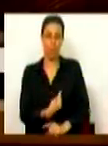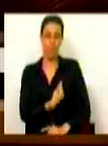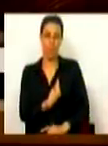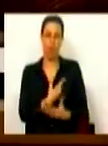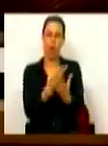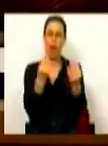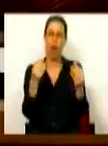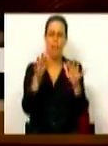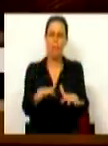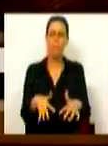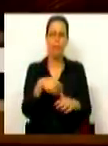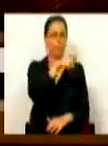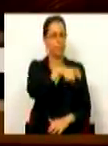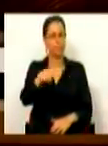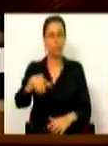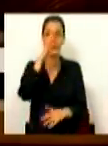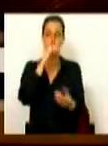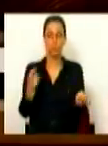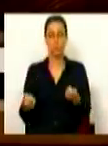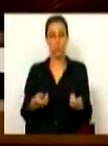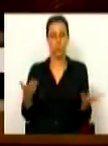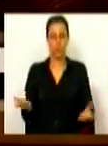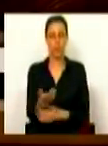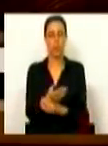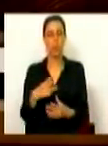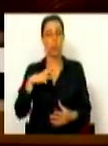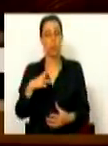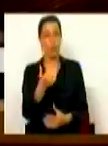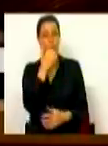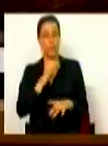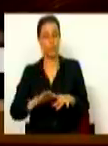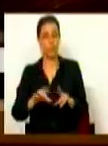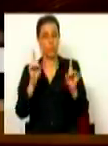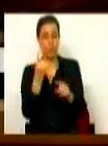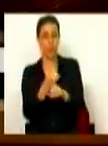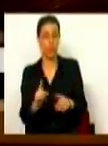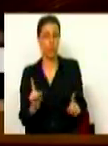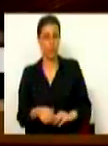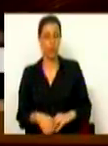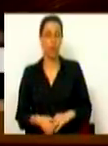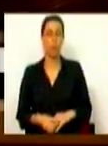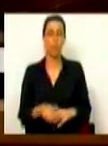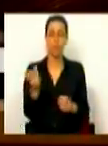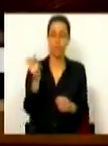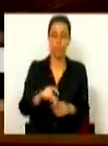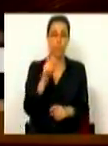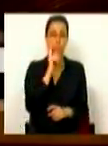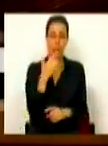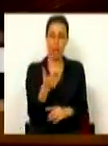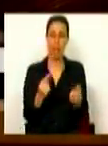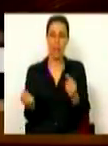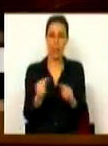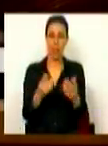de muitos parlamentares e governantes. Portugal, felizmente, não é exceção e surge na vanguarda destes